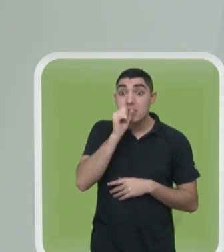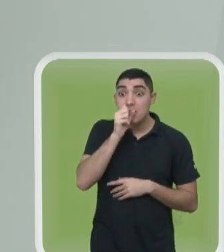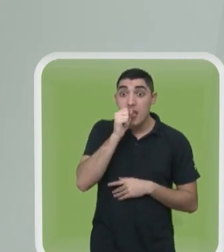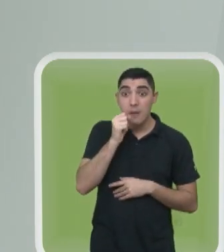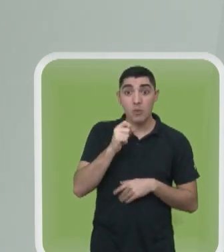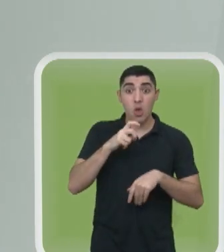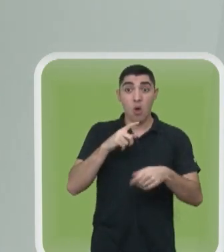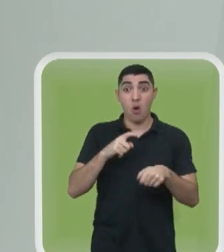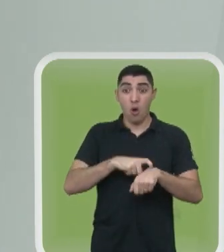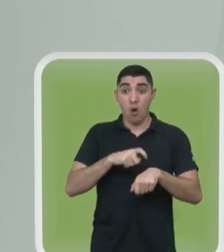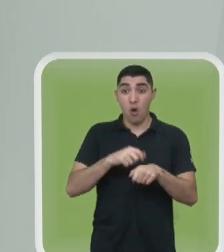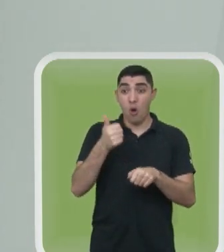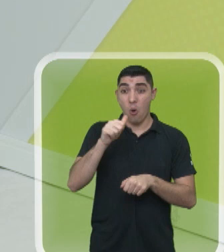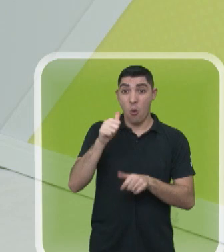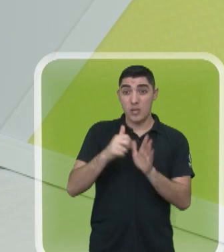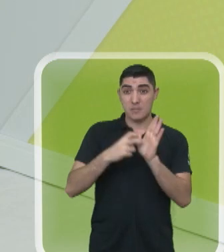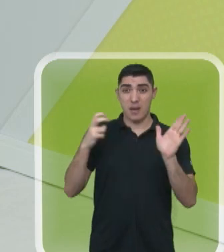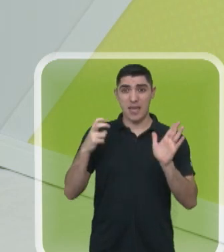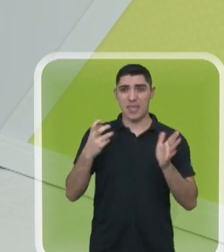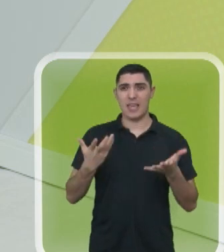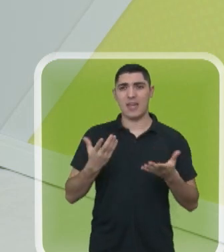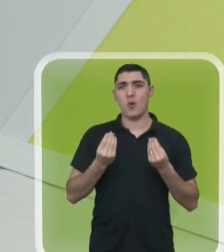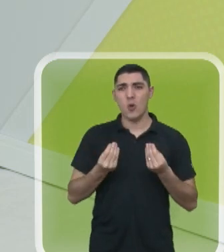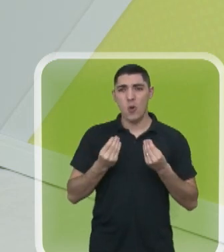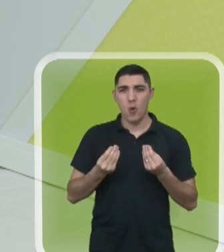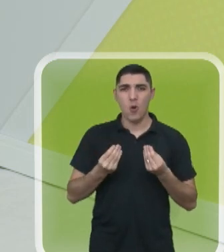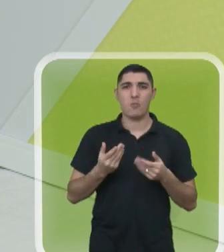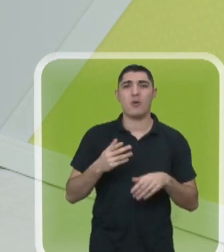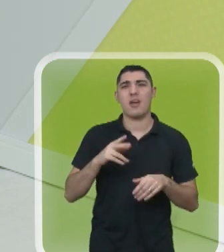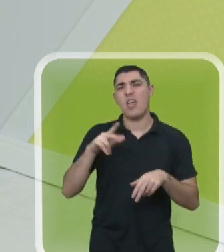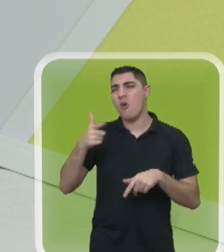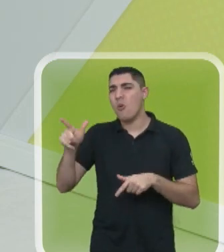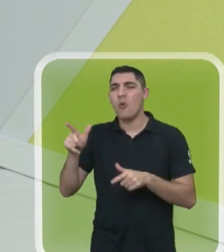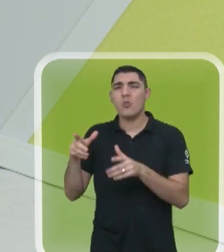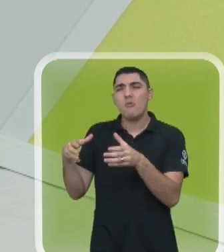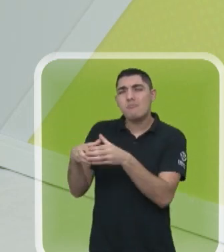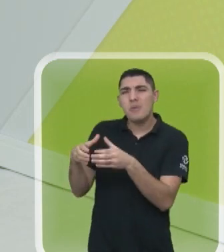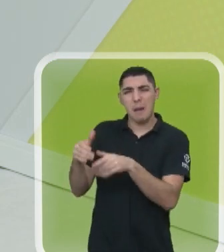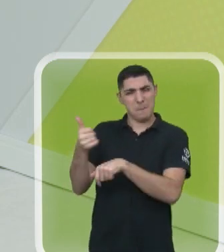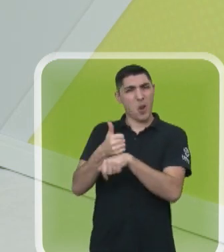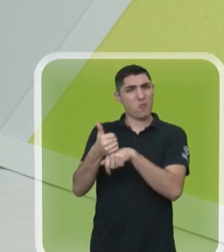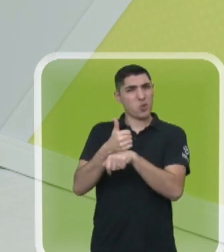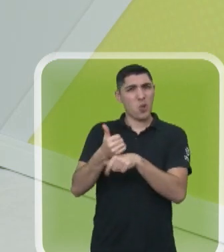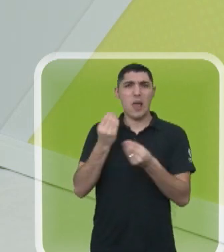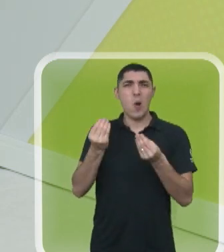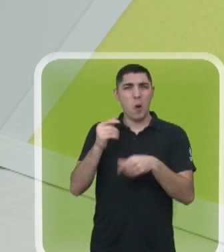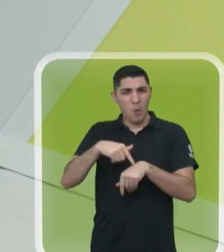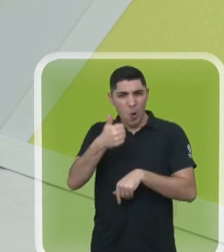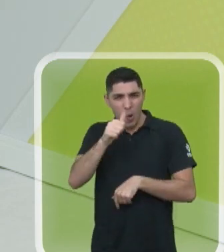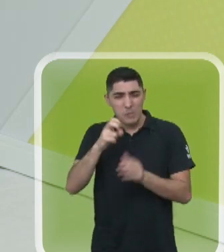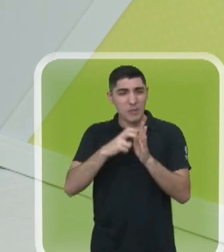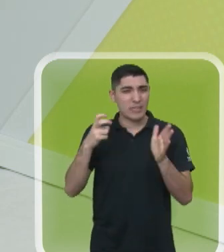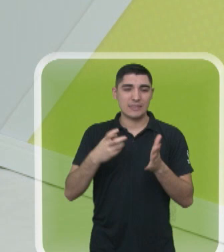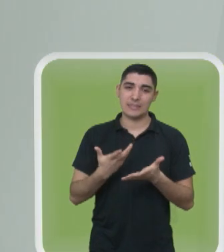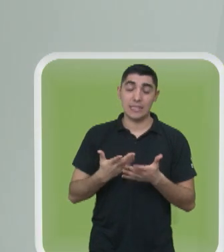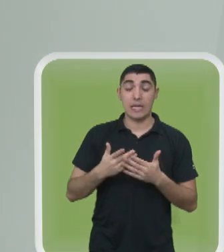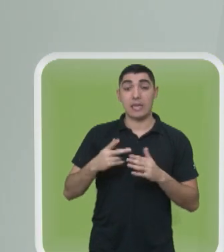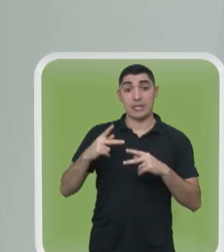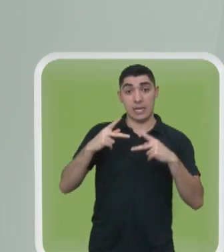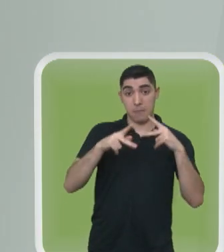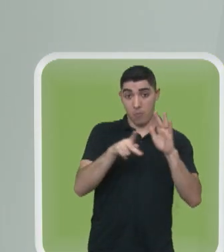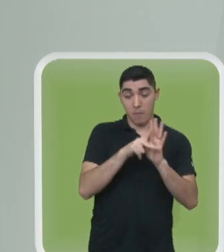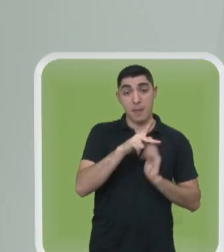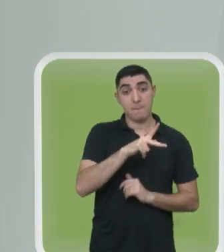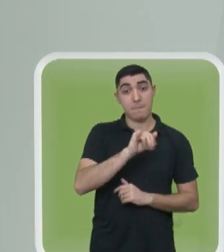11 horas da manhã. Isso é hora de jogo, pô, isso é hora de botar o time de chupetinha para jogar, não o time profissional, pô. 11 horas da manhã tem Pinheiros e São José, depois